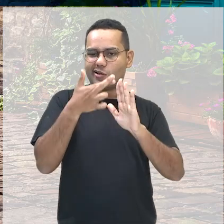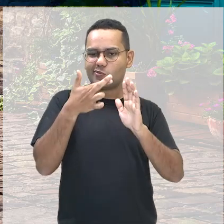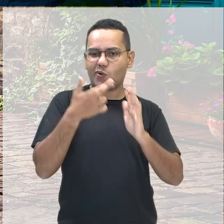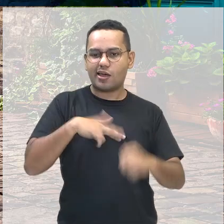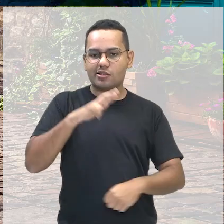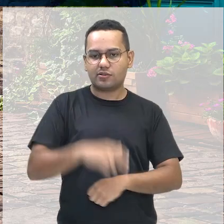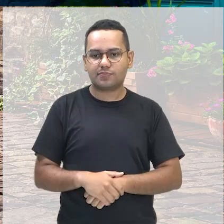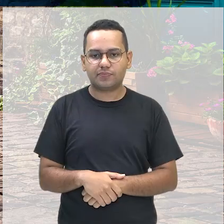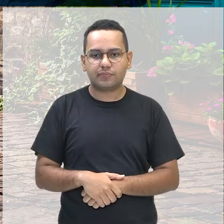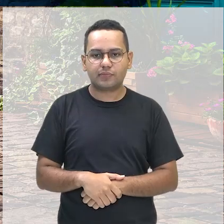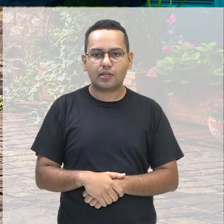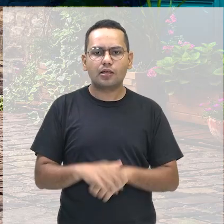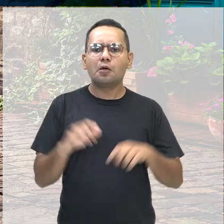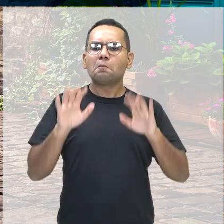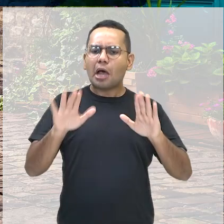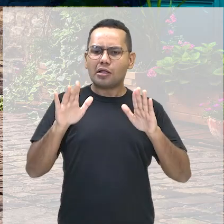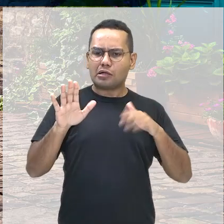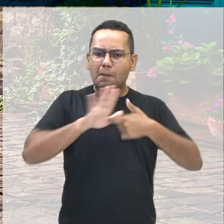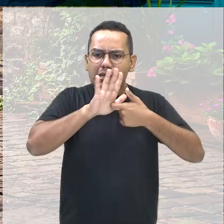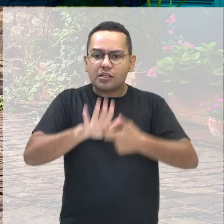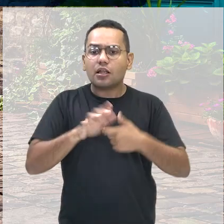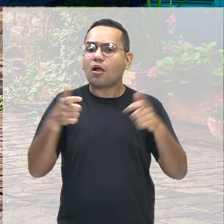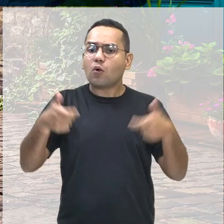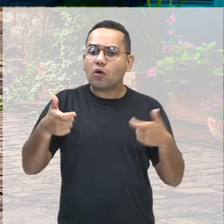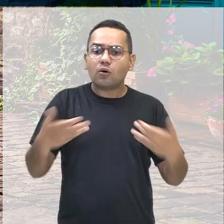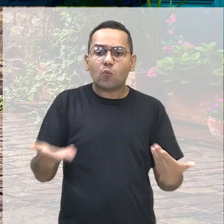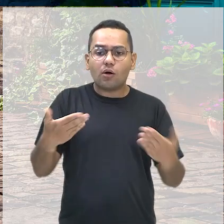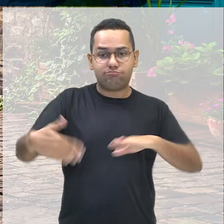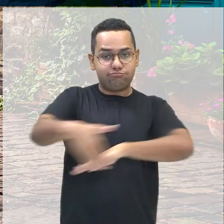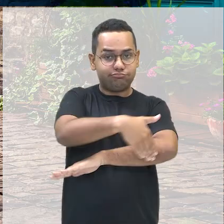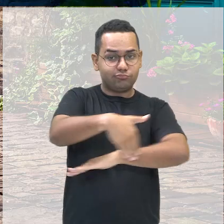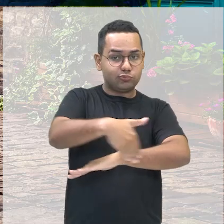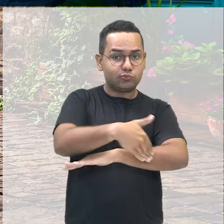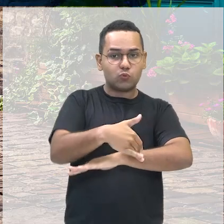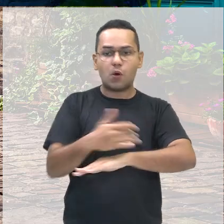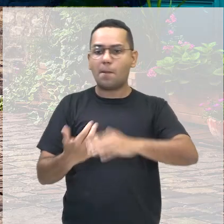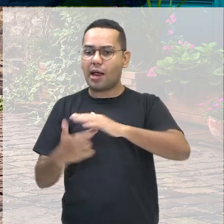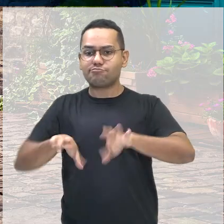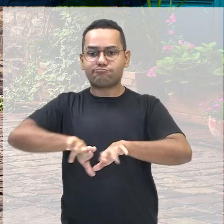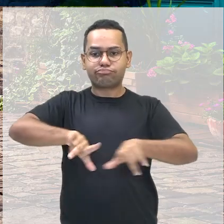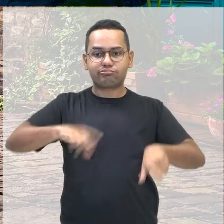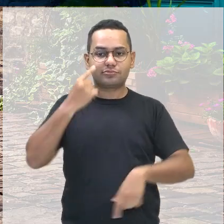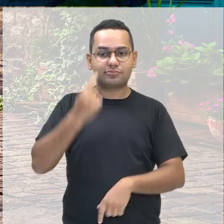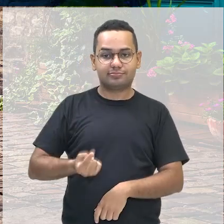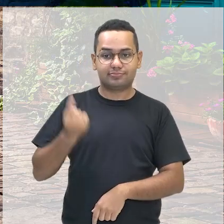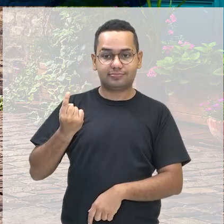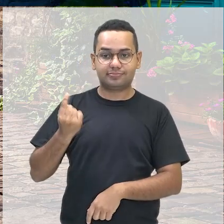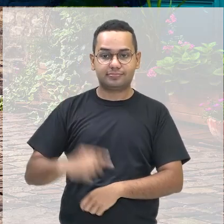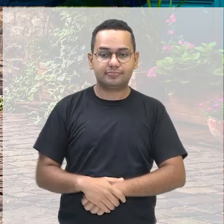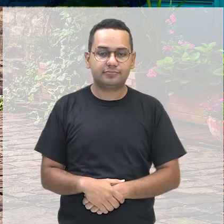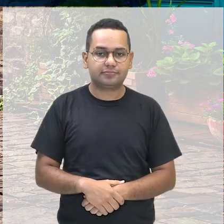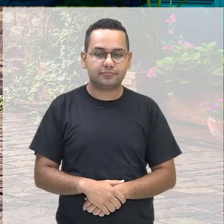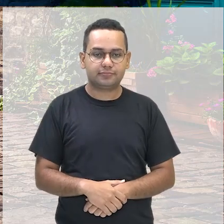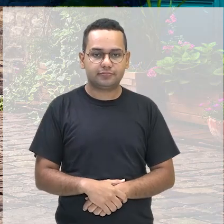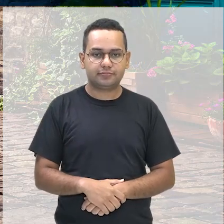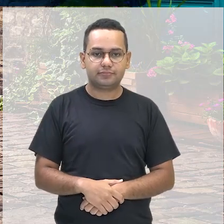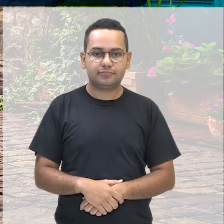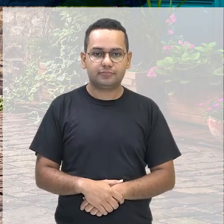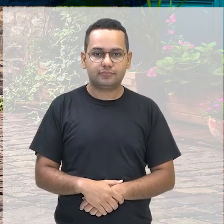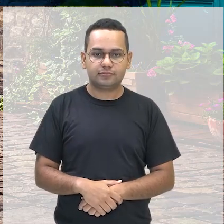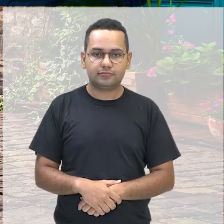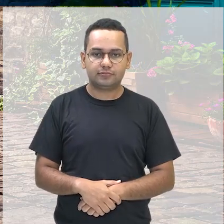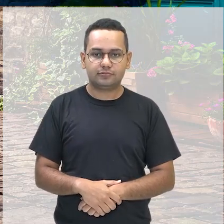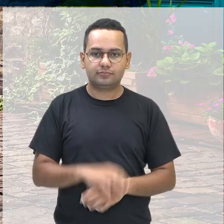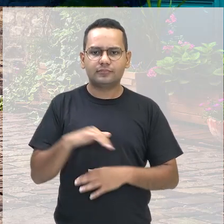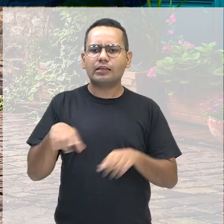eram feitas pelas ruas e praças públicas. Como vocês podem ver aqui, nós estamos numa rua. E